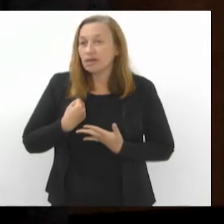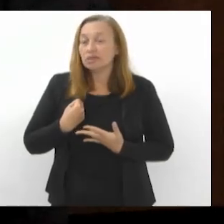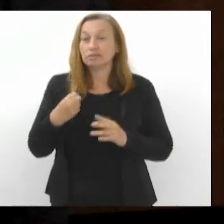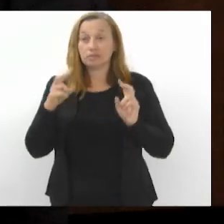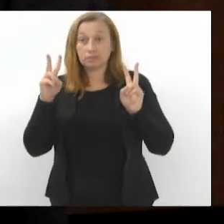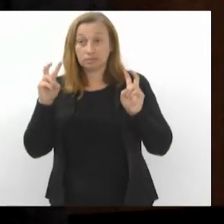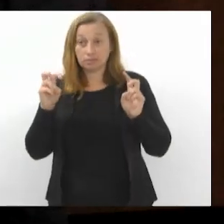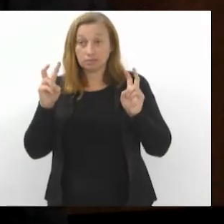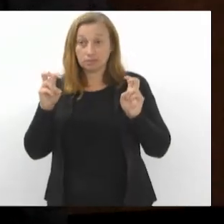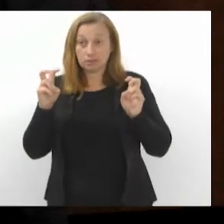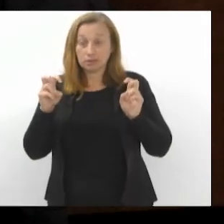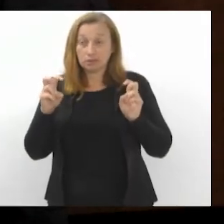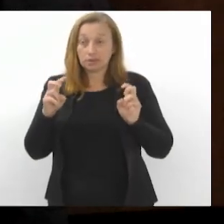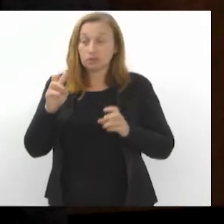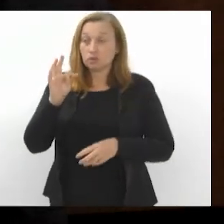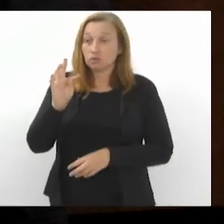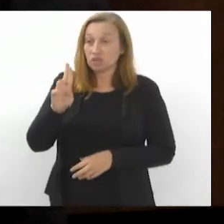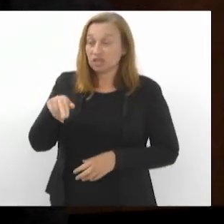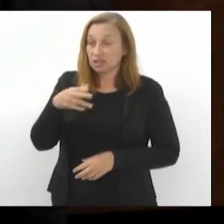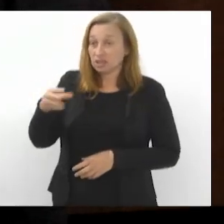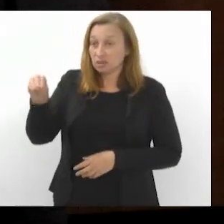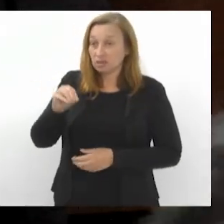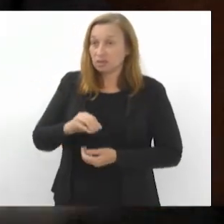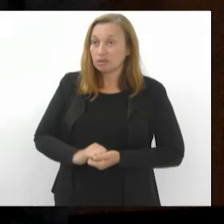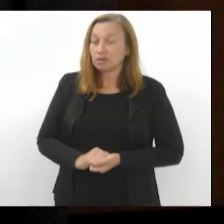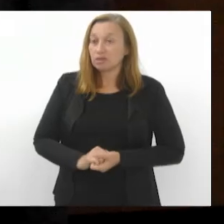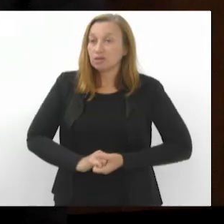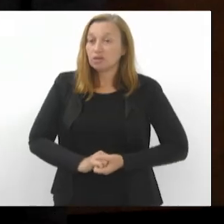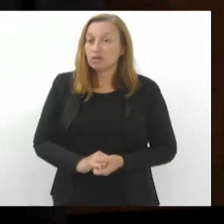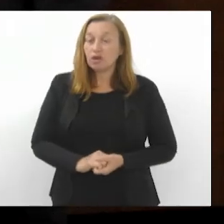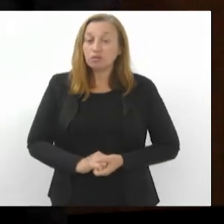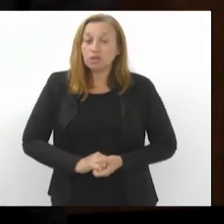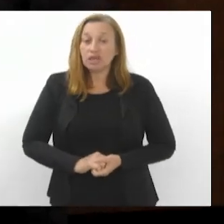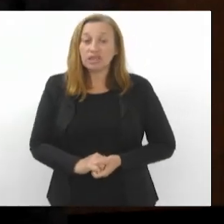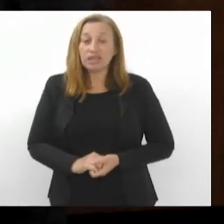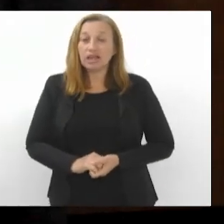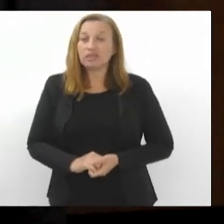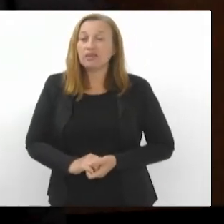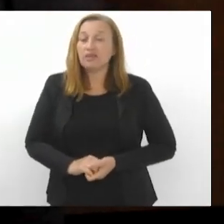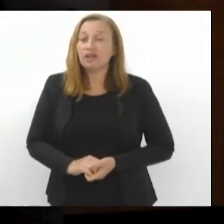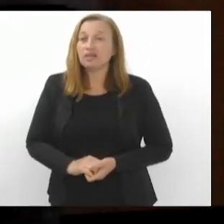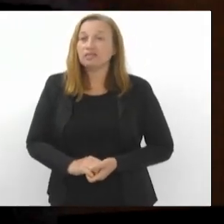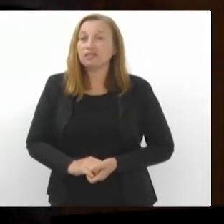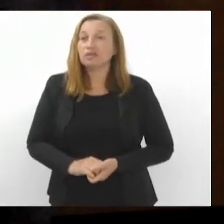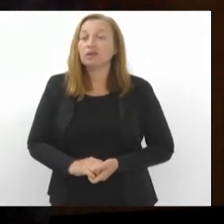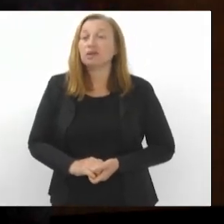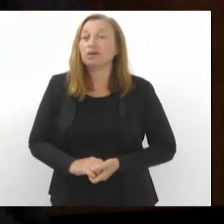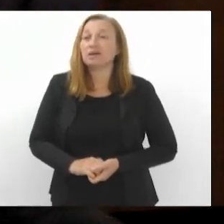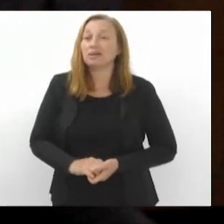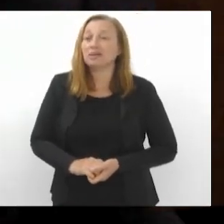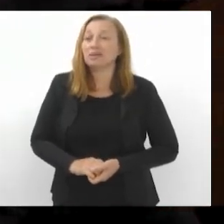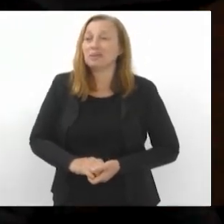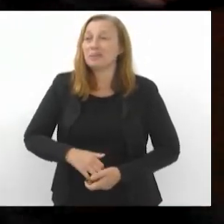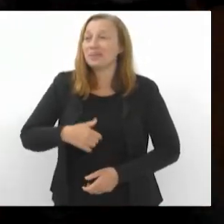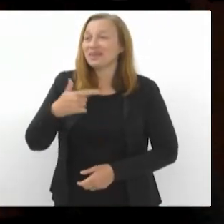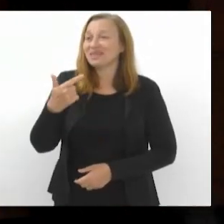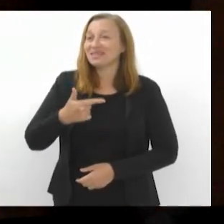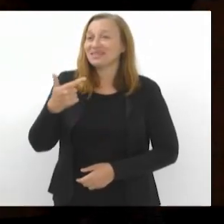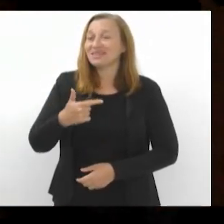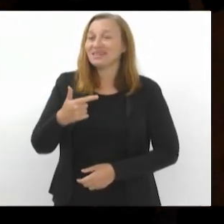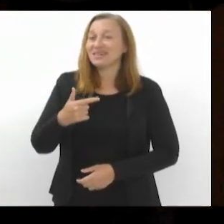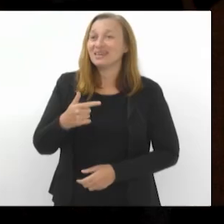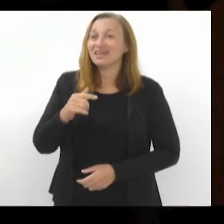situação de subnutrição infantil. E queria destacar, presidente, que, segundo o